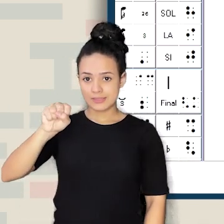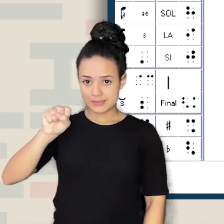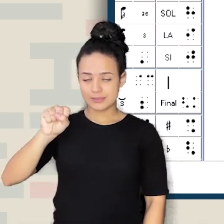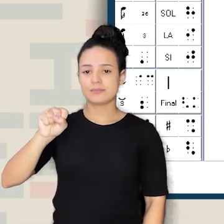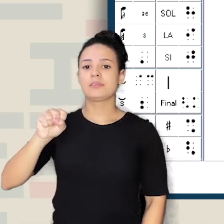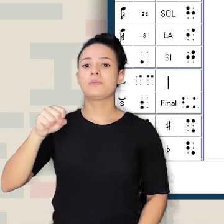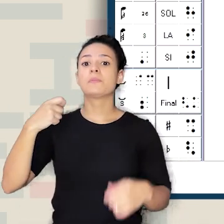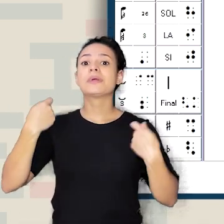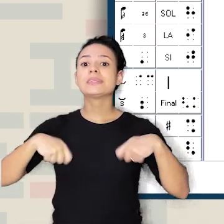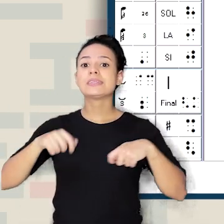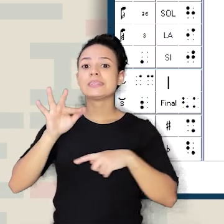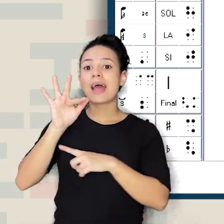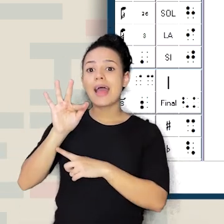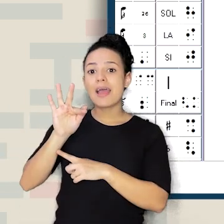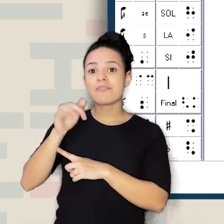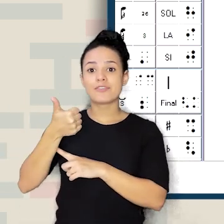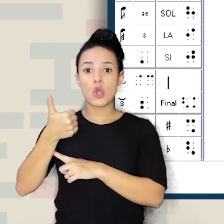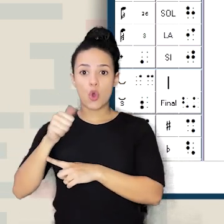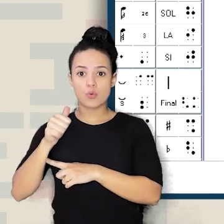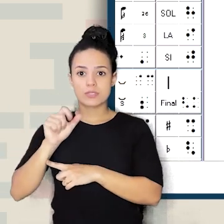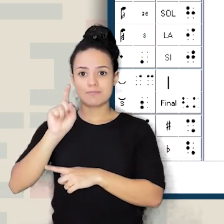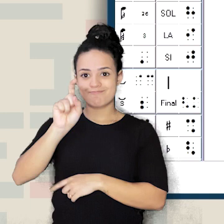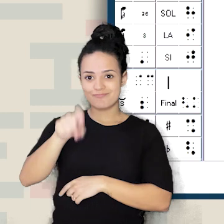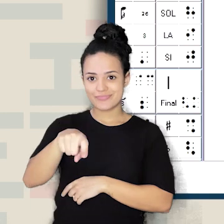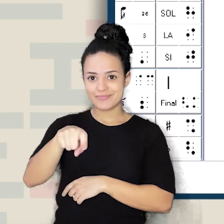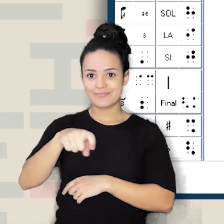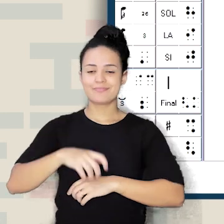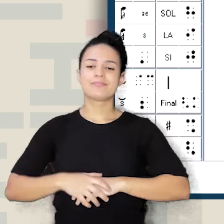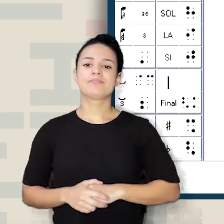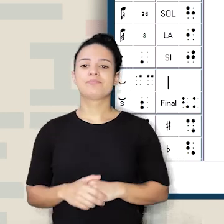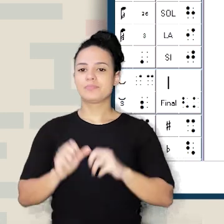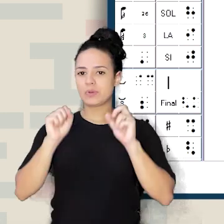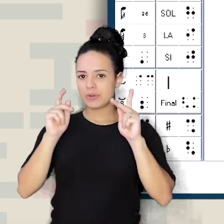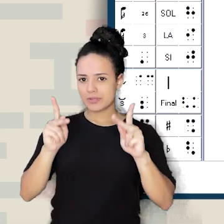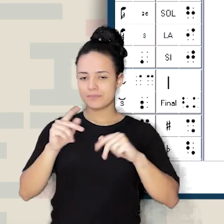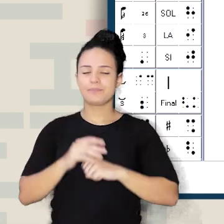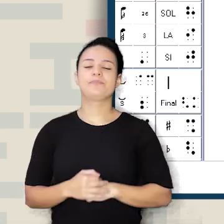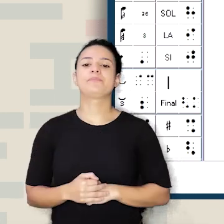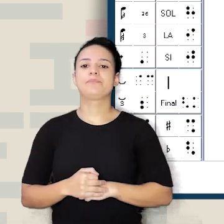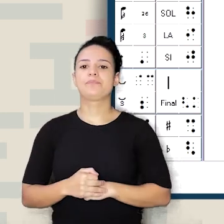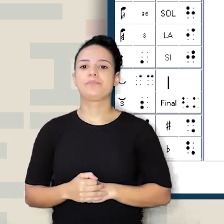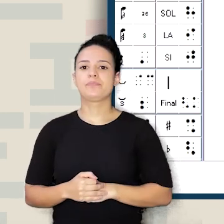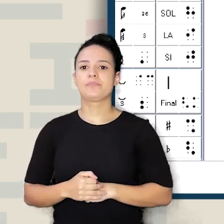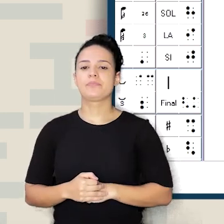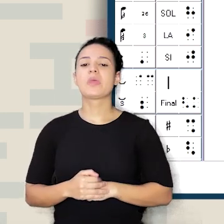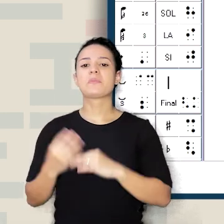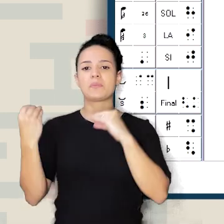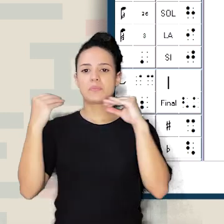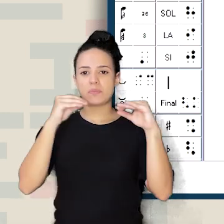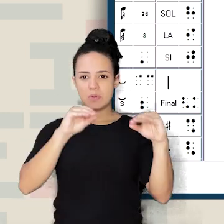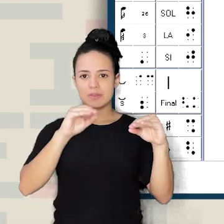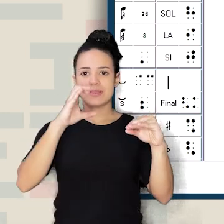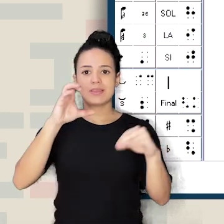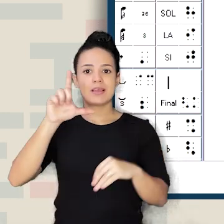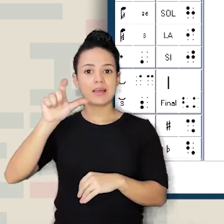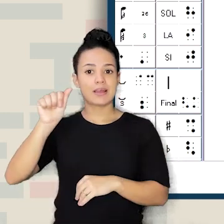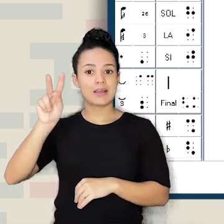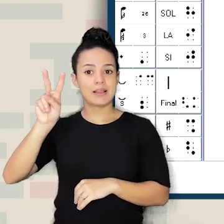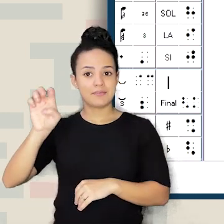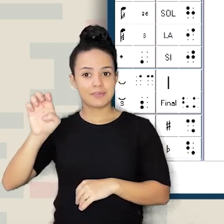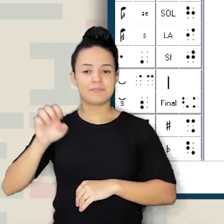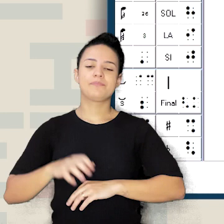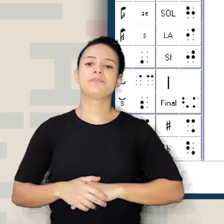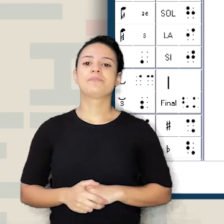digitação PEX, então a gente vai digitar o modo F11, né? O atalho F11. Tá bom? Então vamos lá,